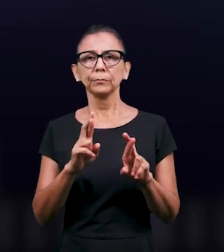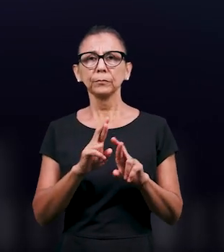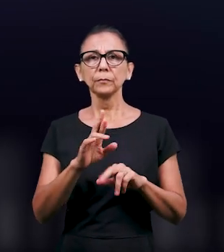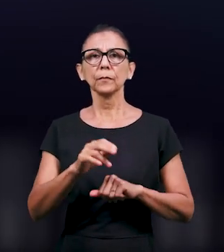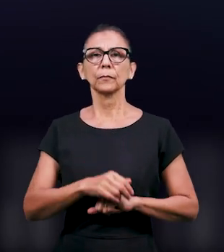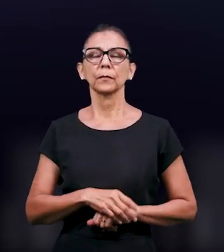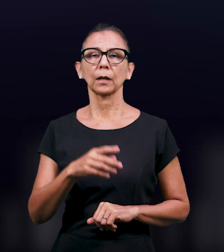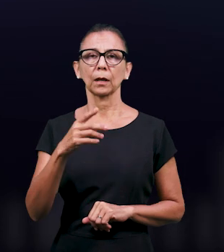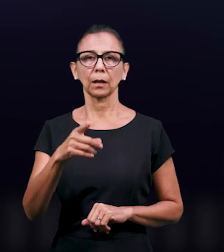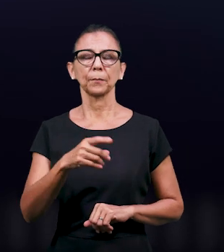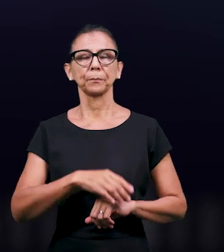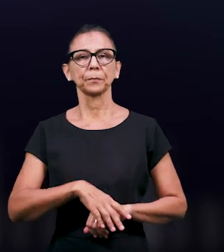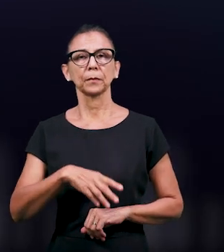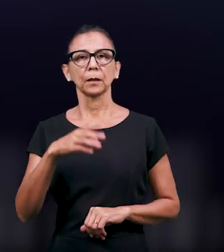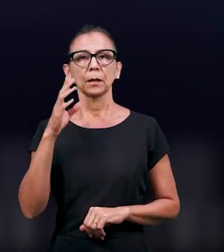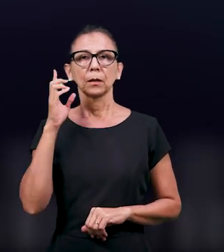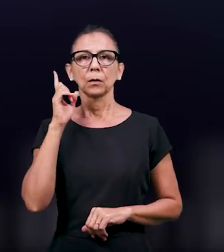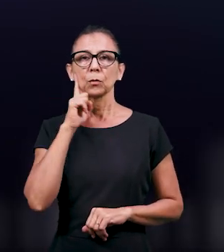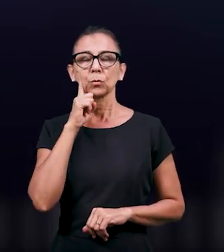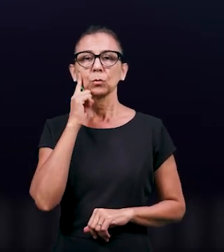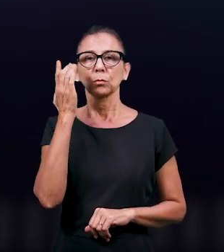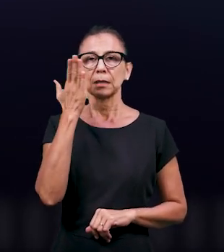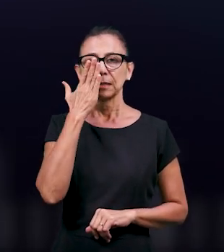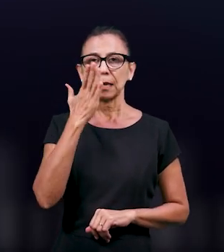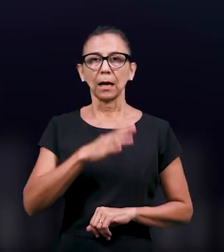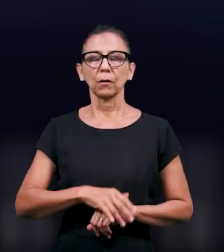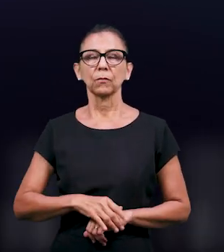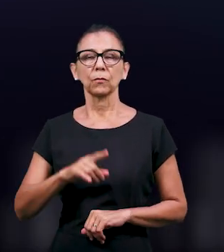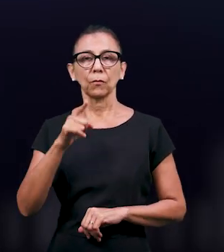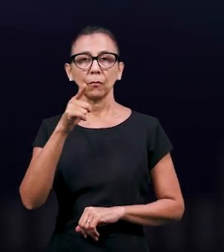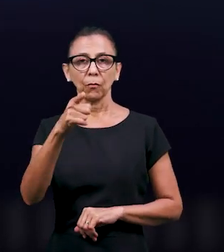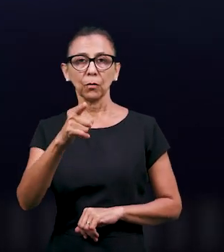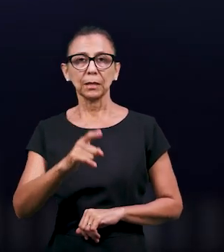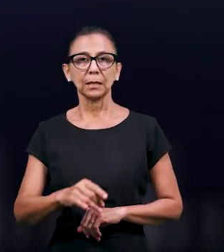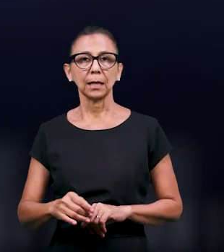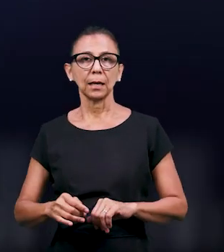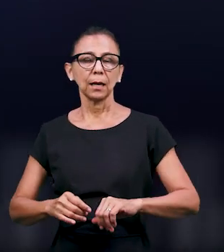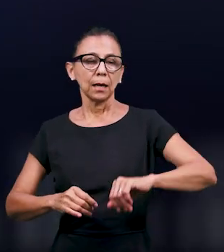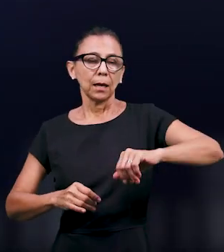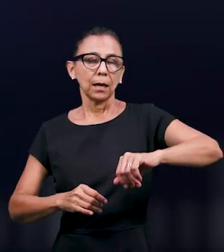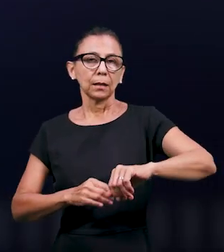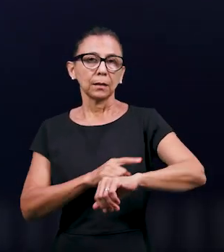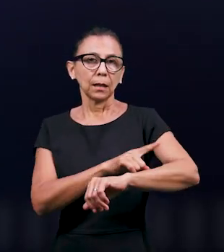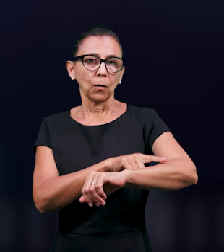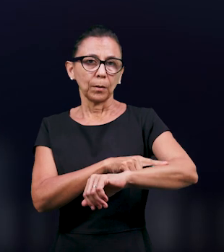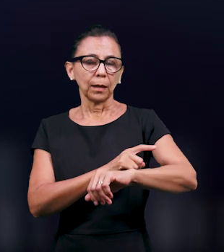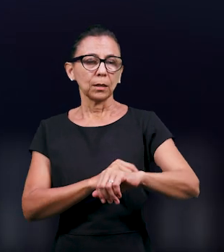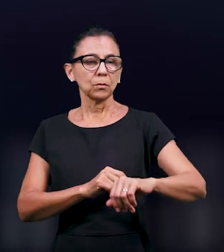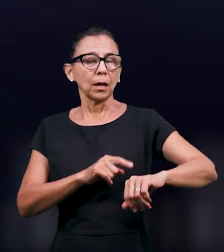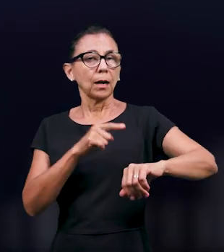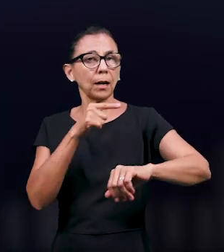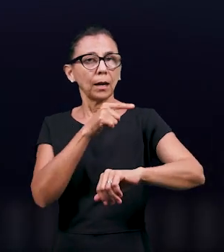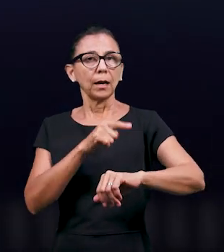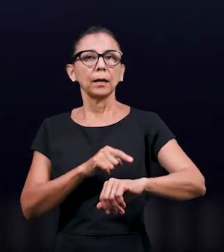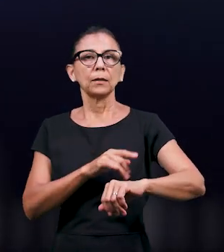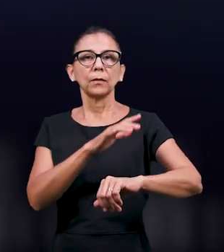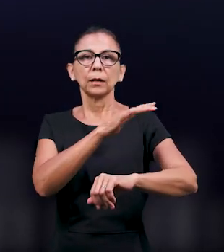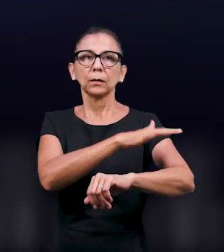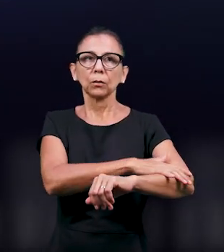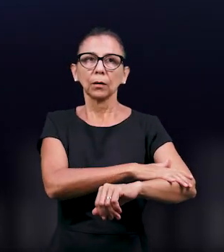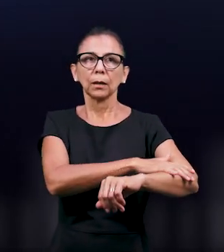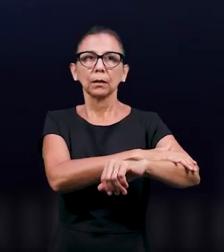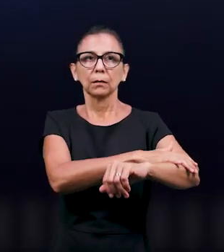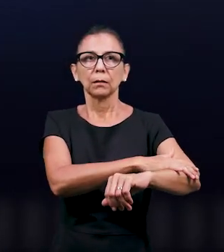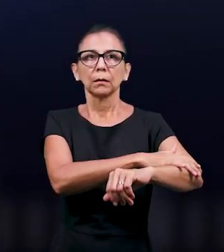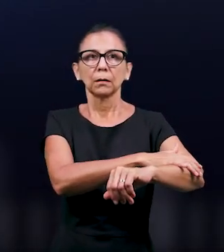mão dele, para ele entender que tem alguém que está tocando ele, deixa ele tocar um pouquinho, para ele perceber quem é. Geralmente ele pega aqui no cabelo,